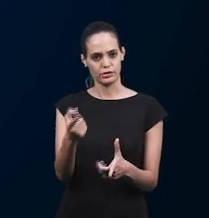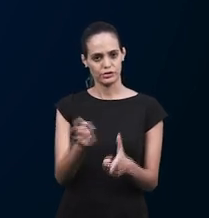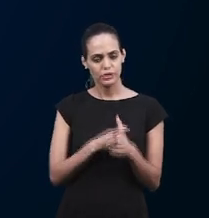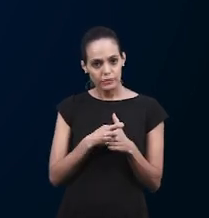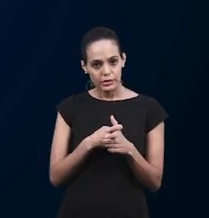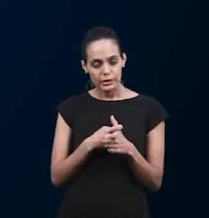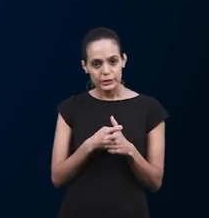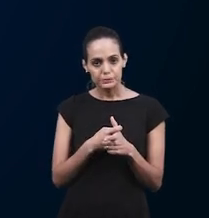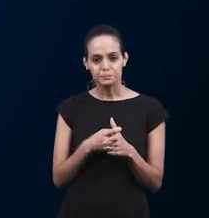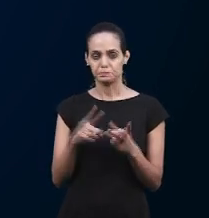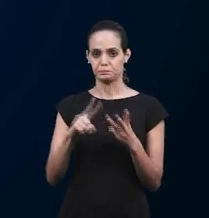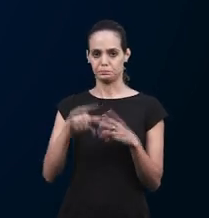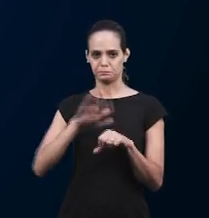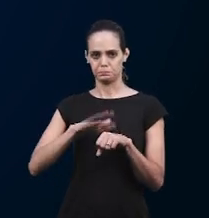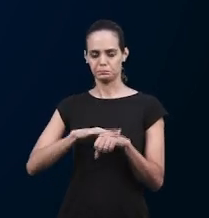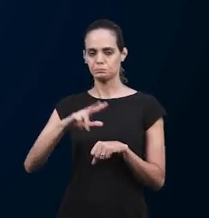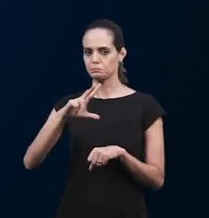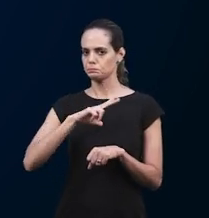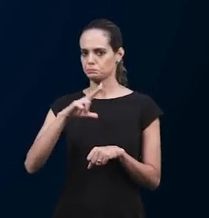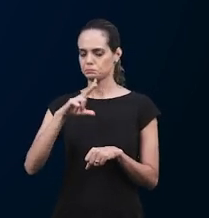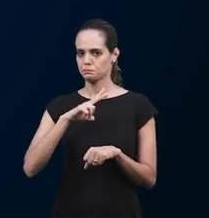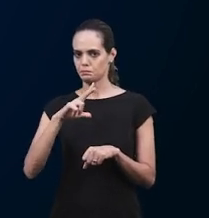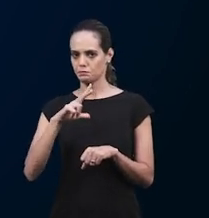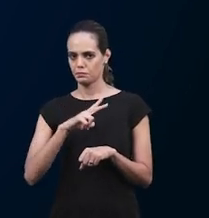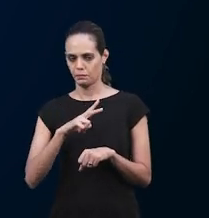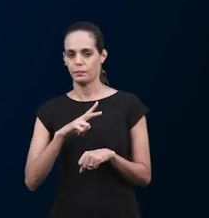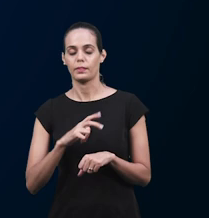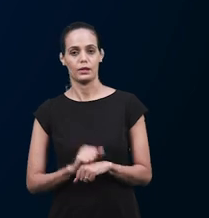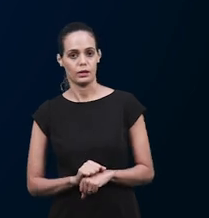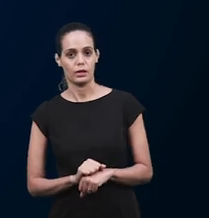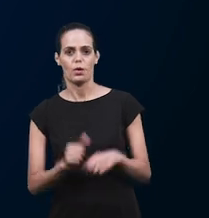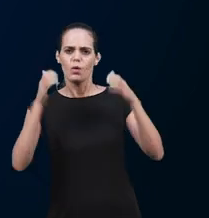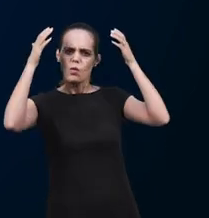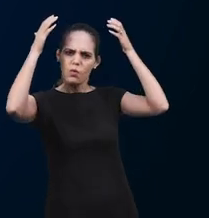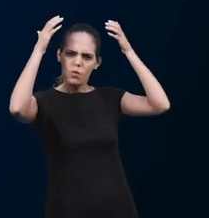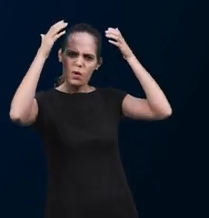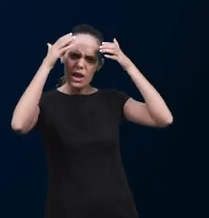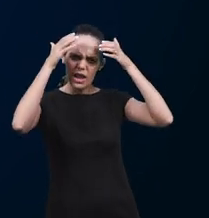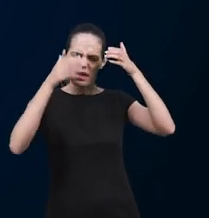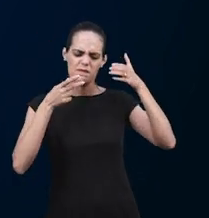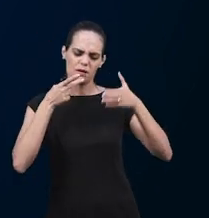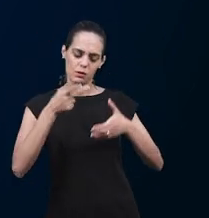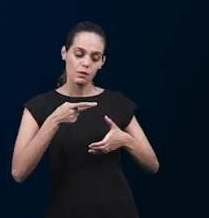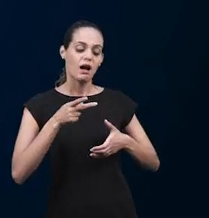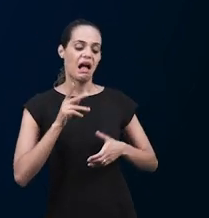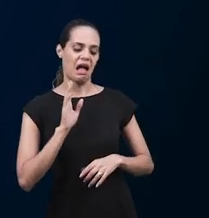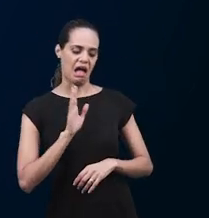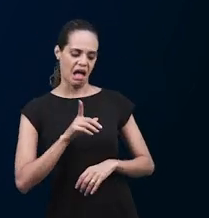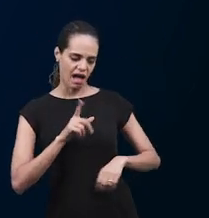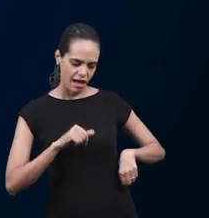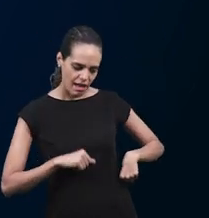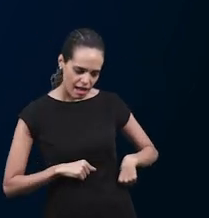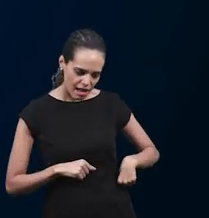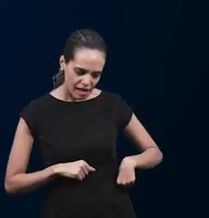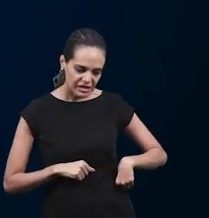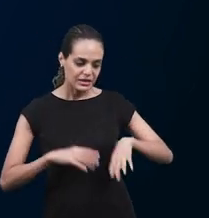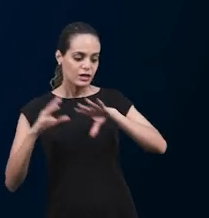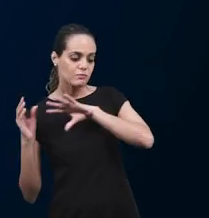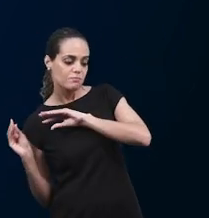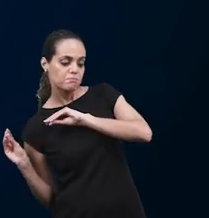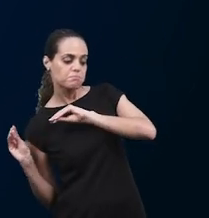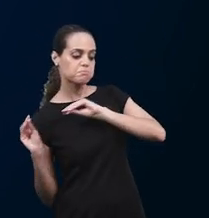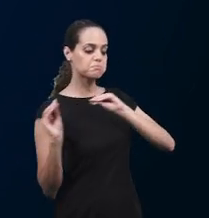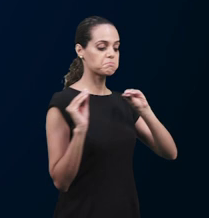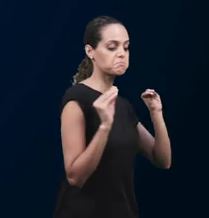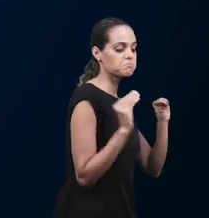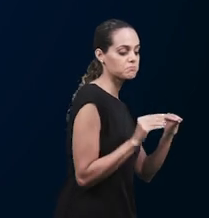foi que o rei acabou entregando, que era o credor, acabou entregando ele aos atormentadores para que ele